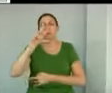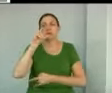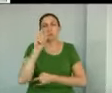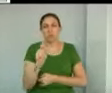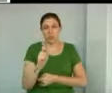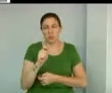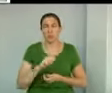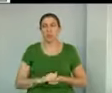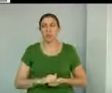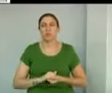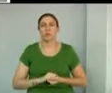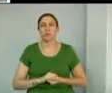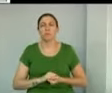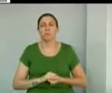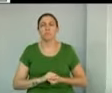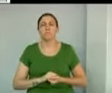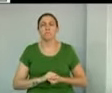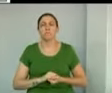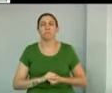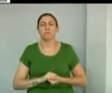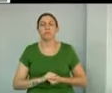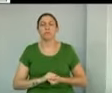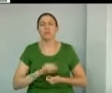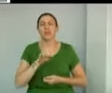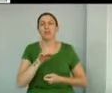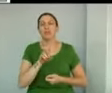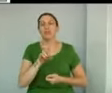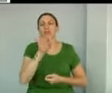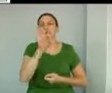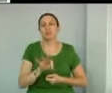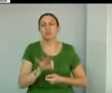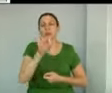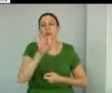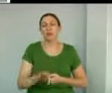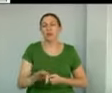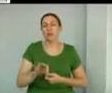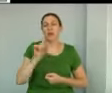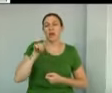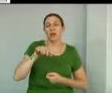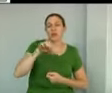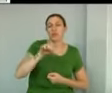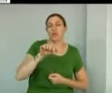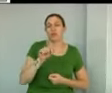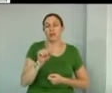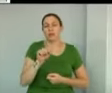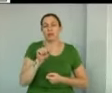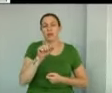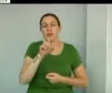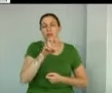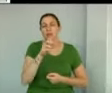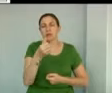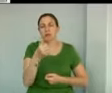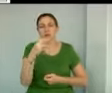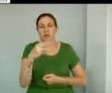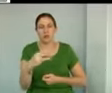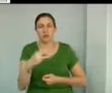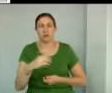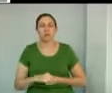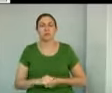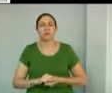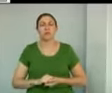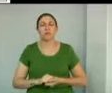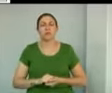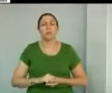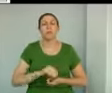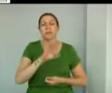E o valor que conta para mensurar esses 15% são R$ 97.563. Então, o percentual aplicado em saúde seria